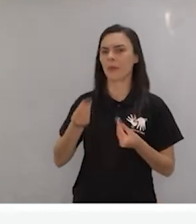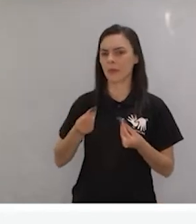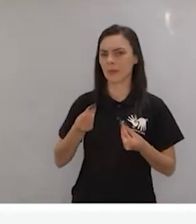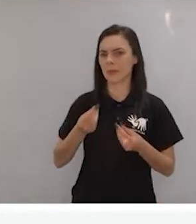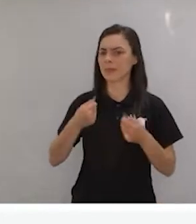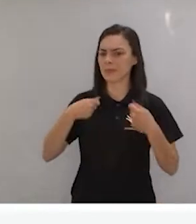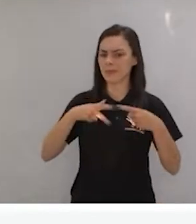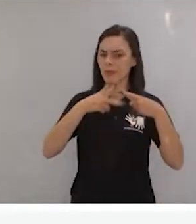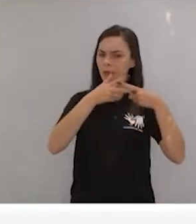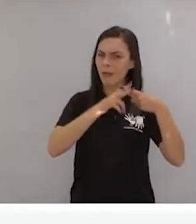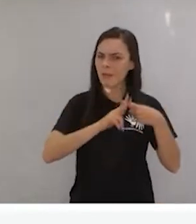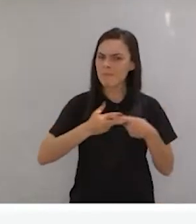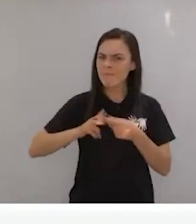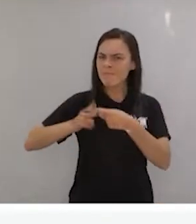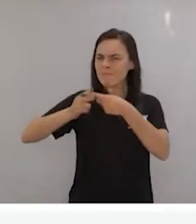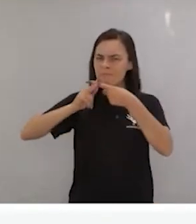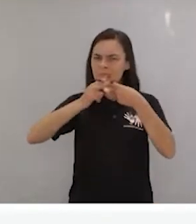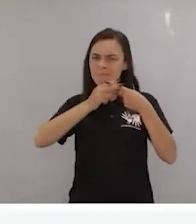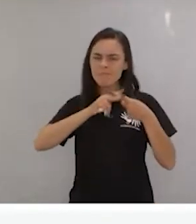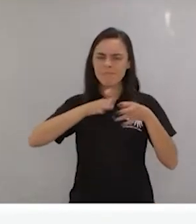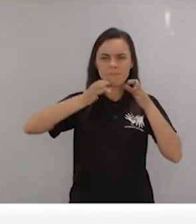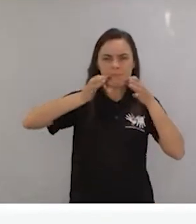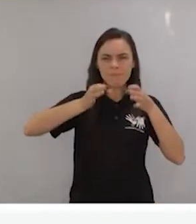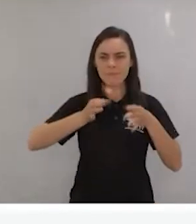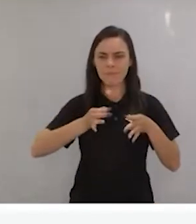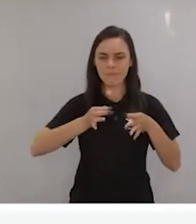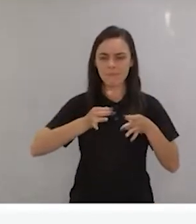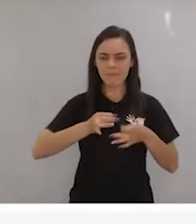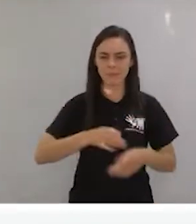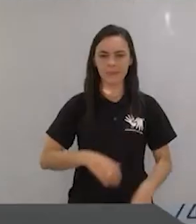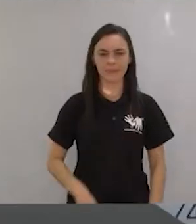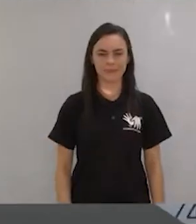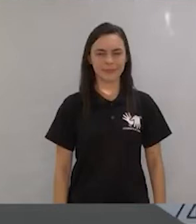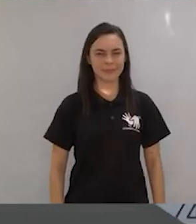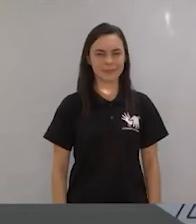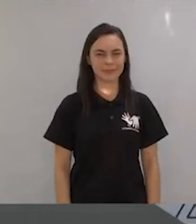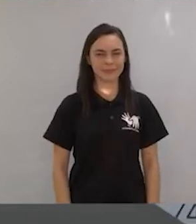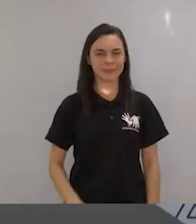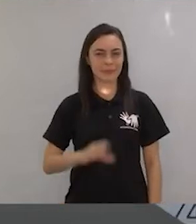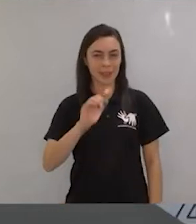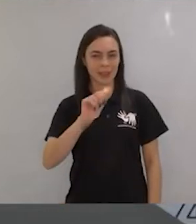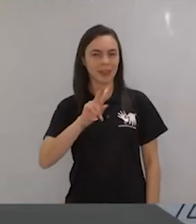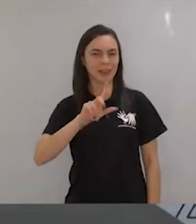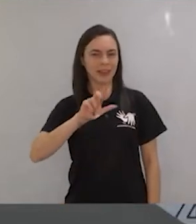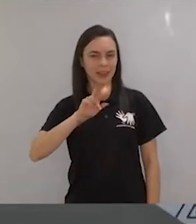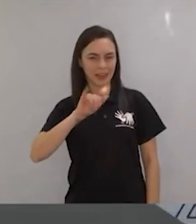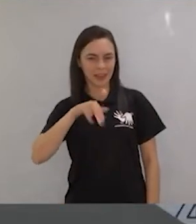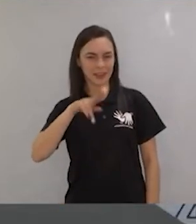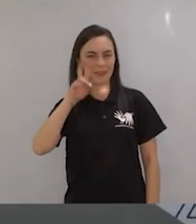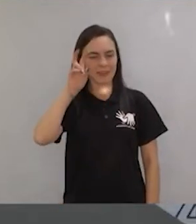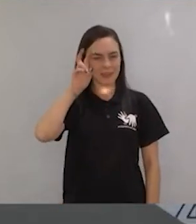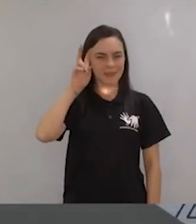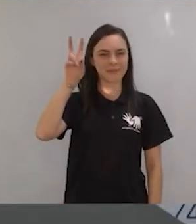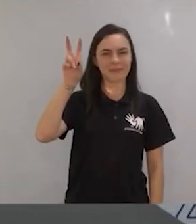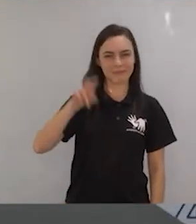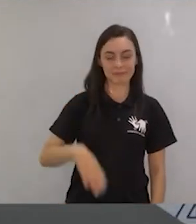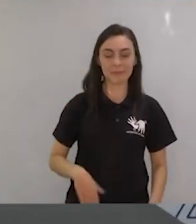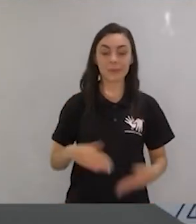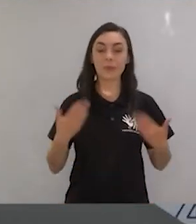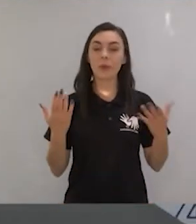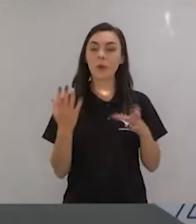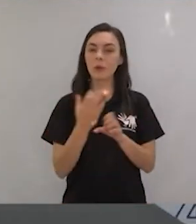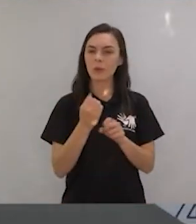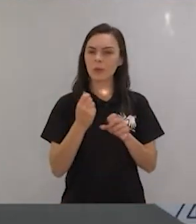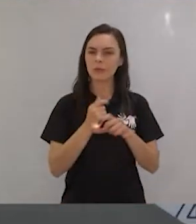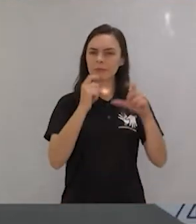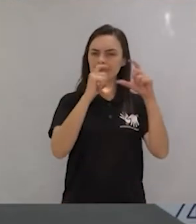puder consertar tudo muito bem. Calvin é inteligente. Vamos ver quantas quadrinhas